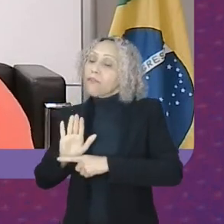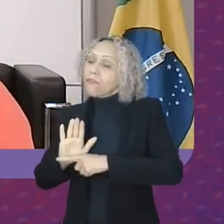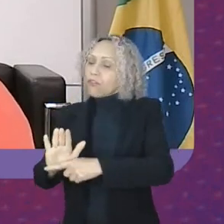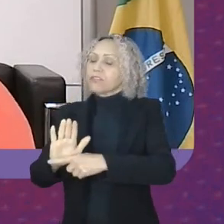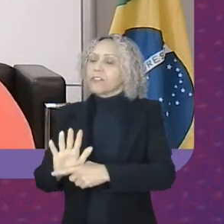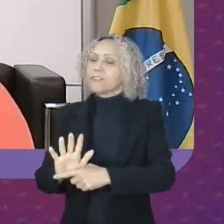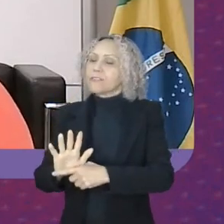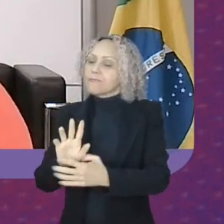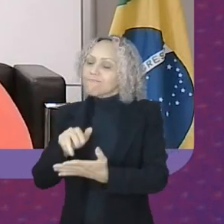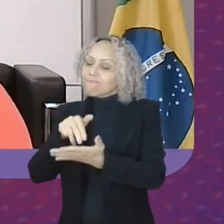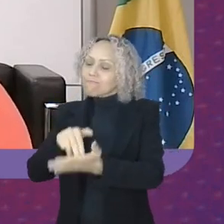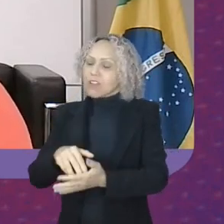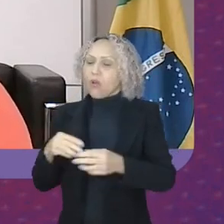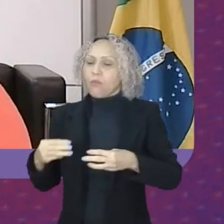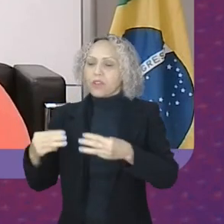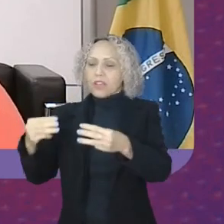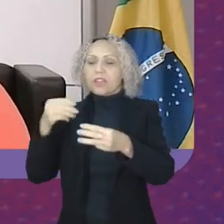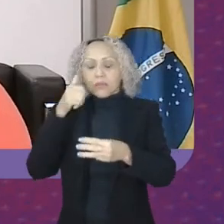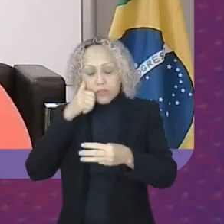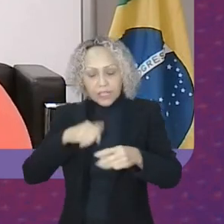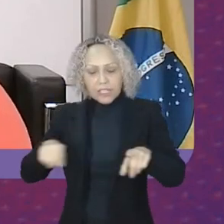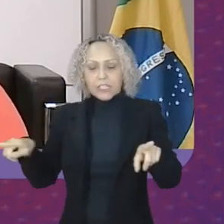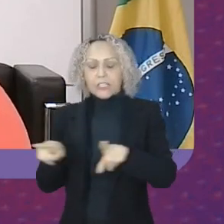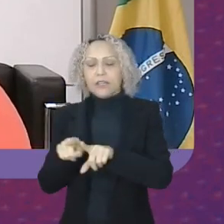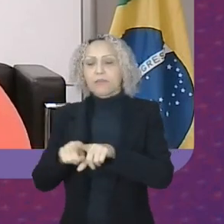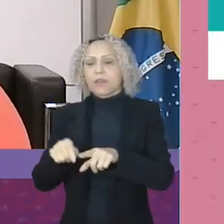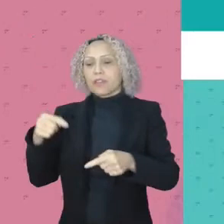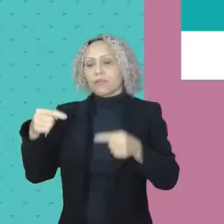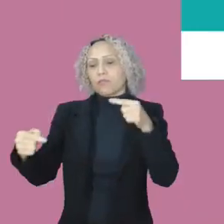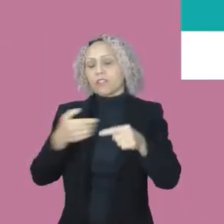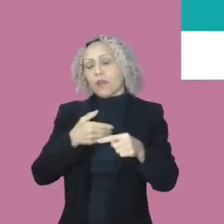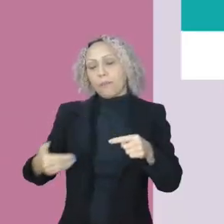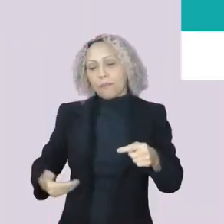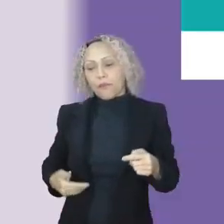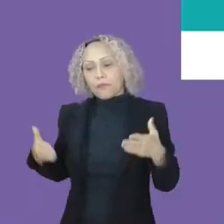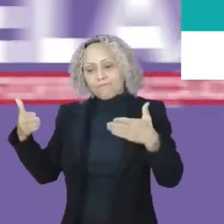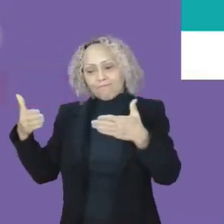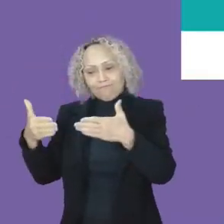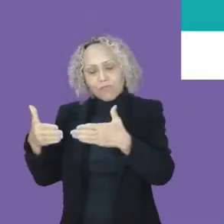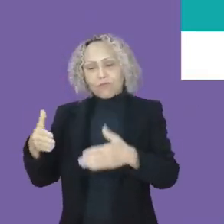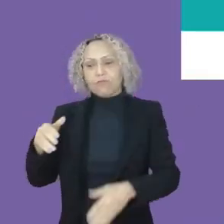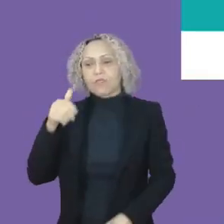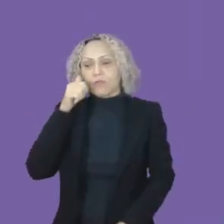fortalecimento das políticas públicas para as mulheres brasileiras.